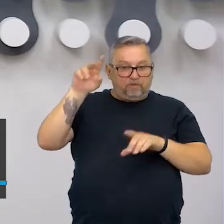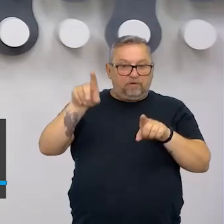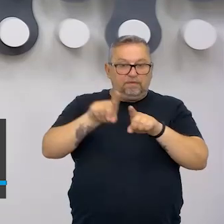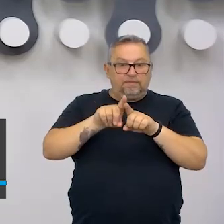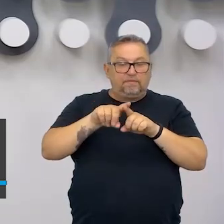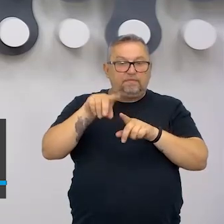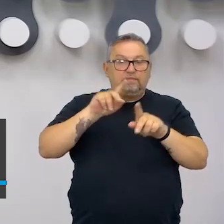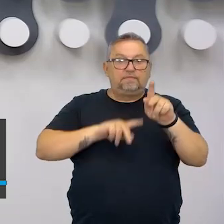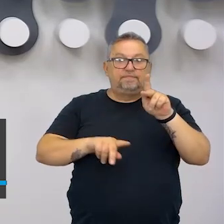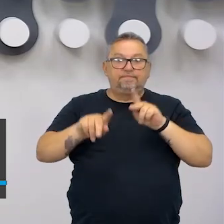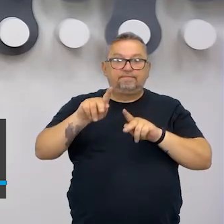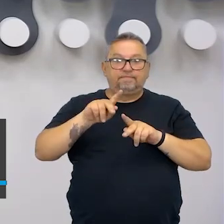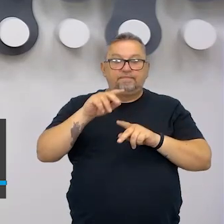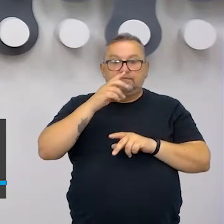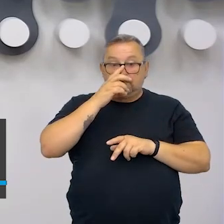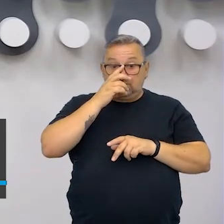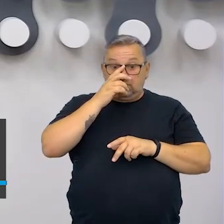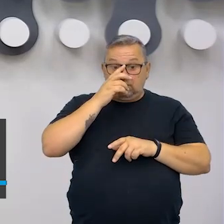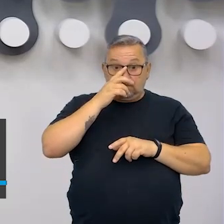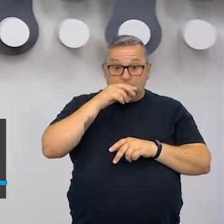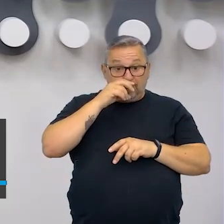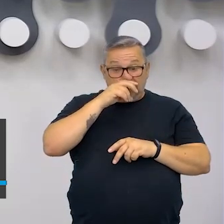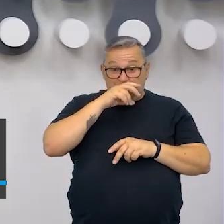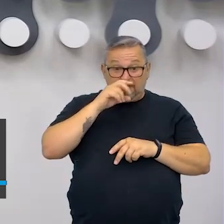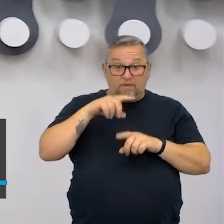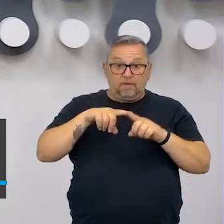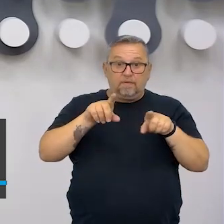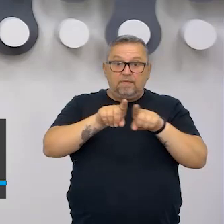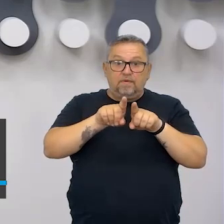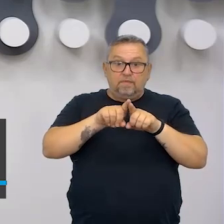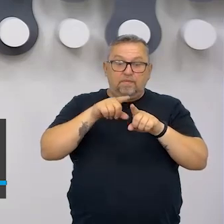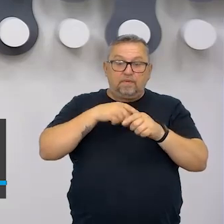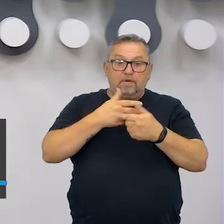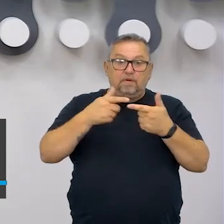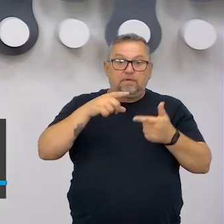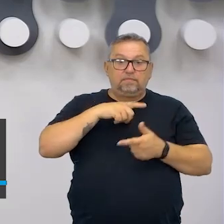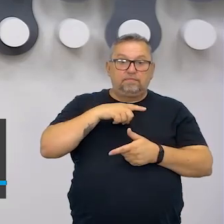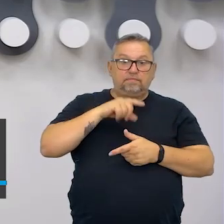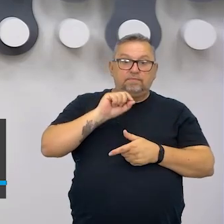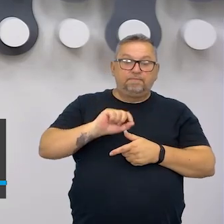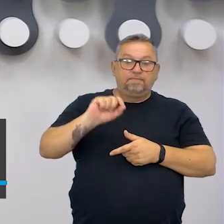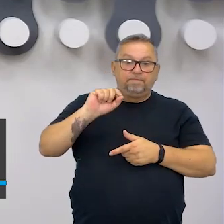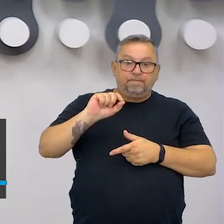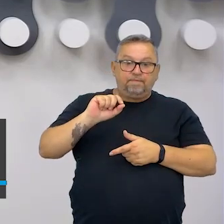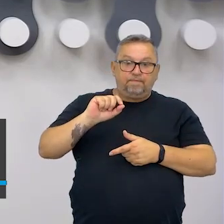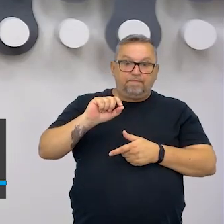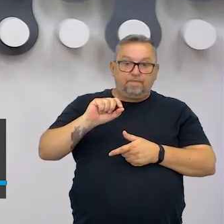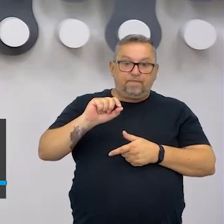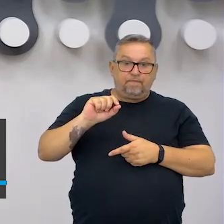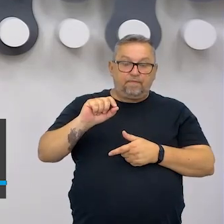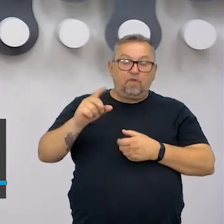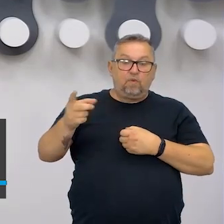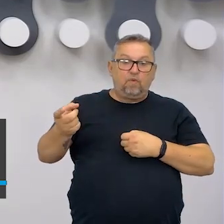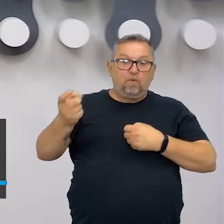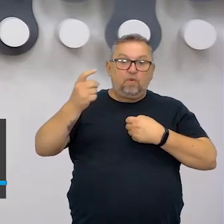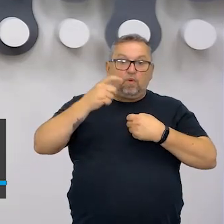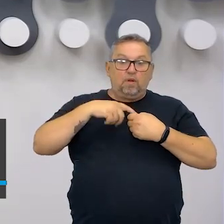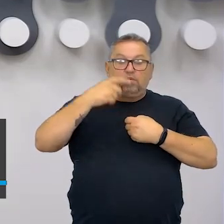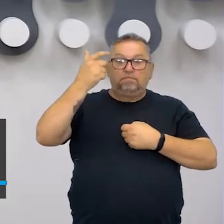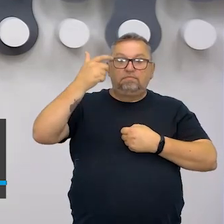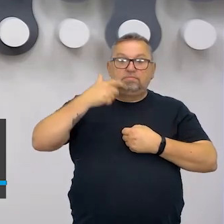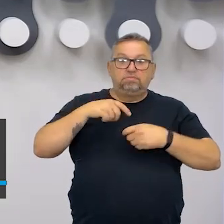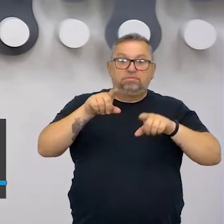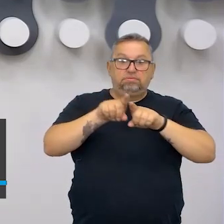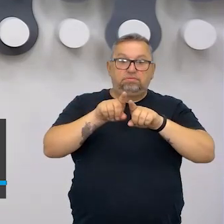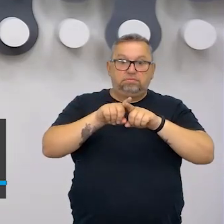um povo, né? E essa realidade, pela força que ela tem, ela acaba também retornando para esse sujeito, né?